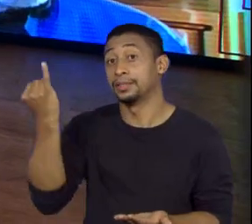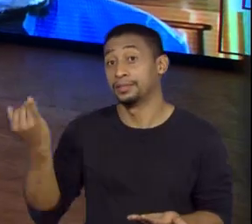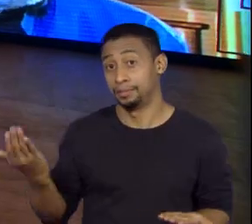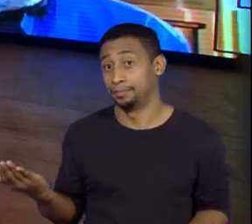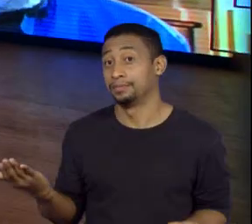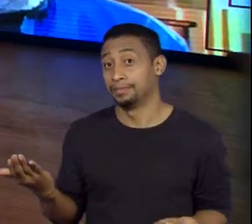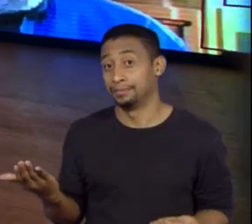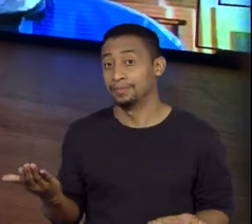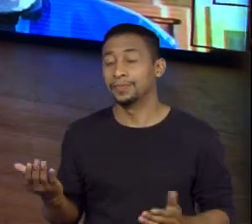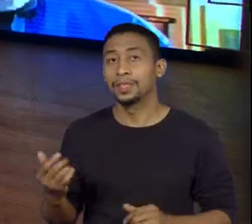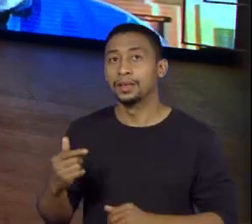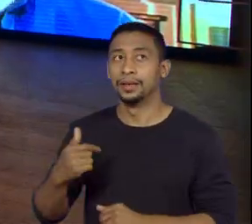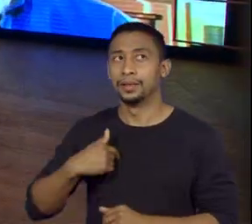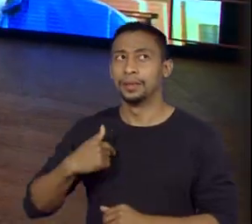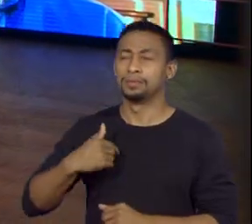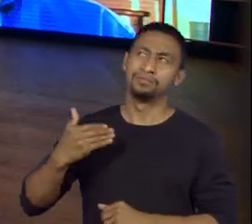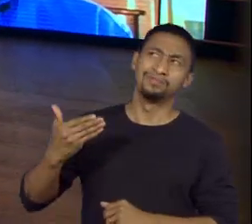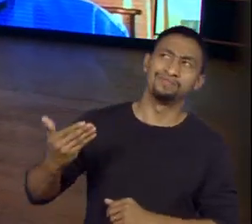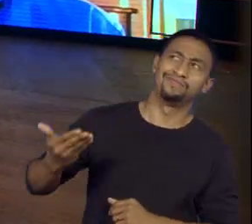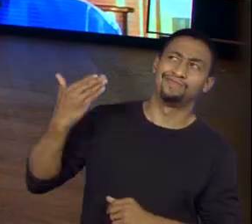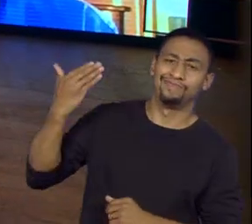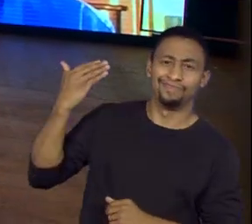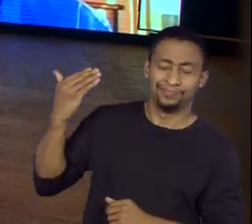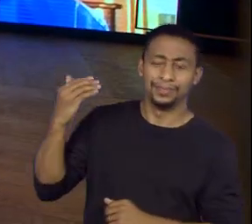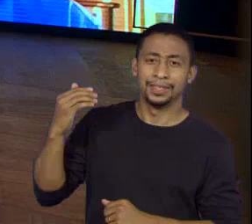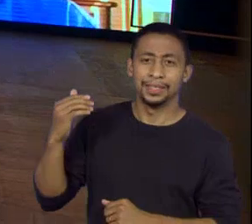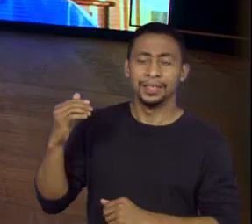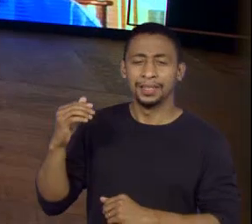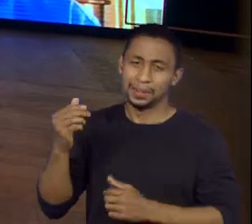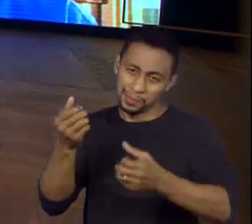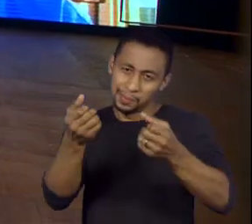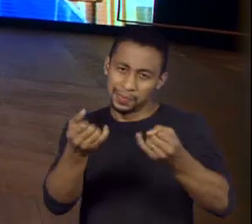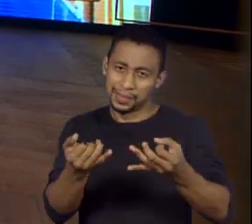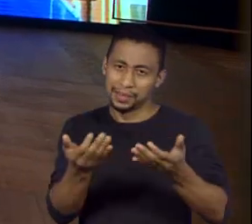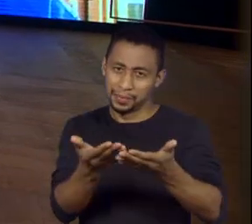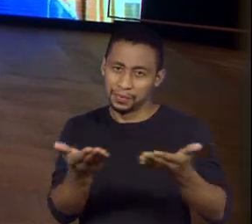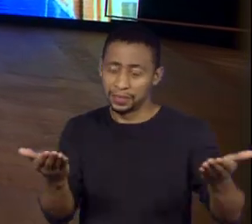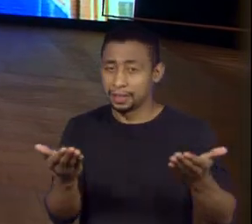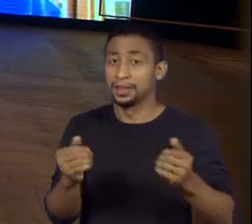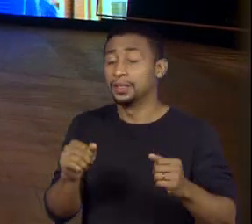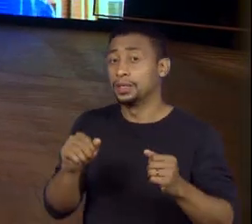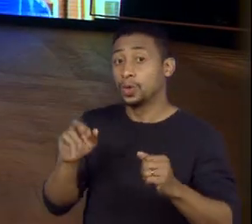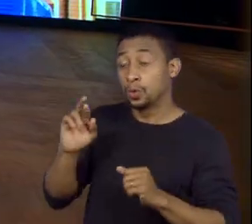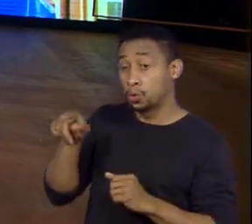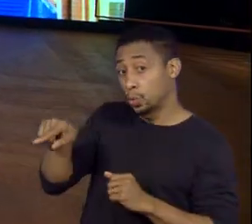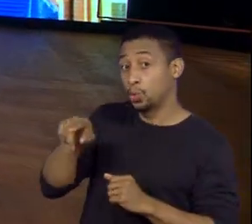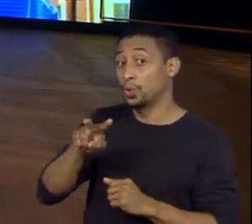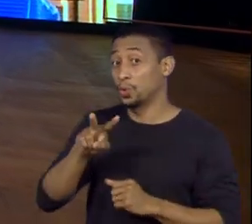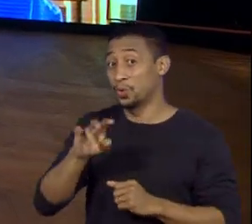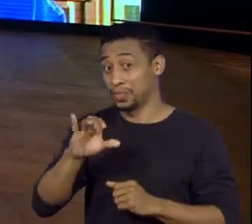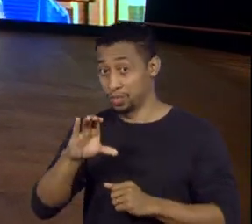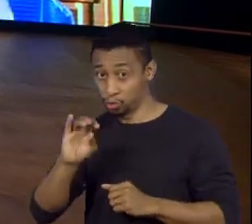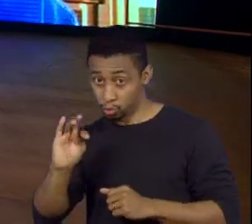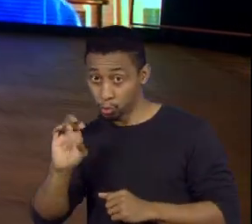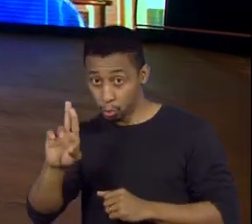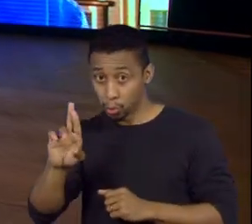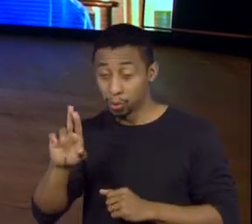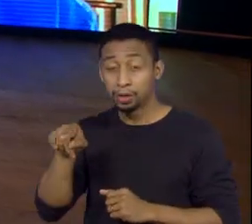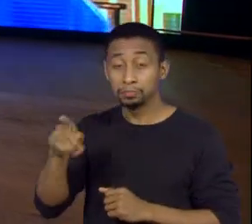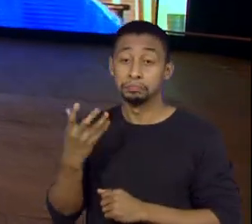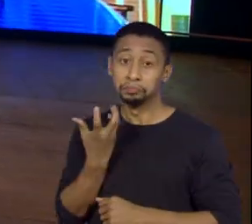importante. Eu fui, como eu disse antes, o seu Vitor tinha me adotado.